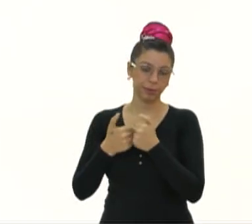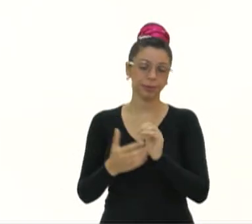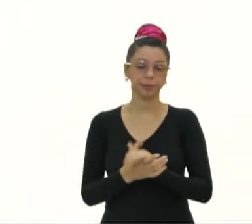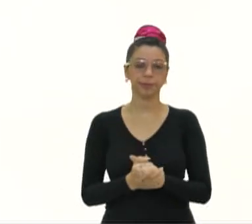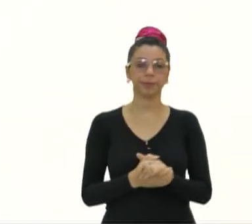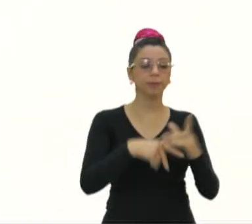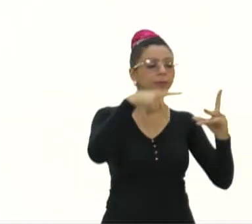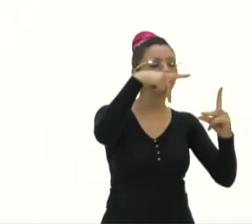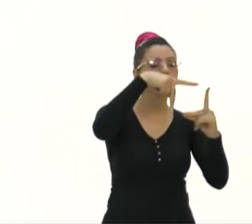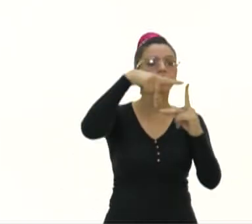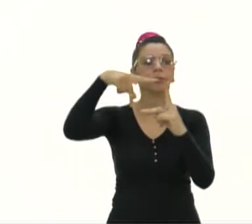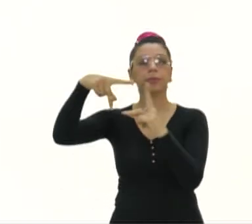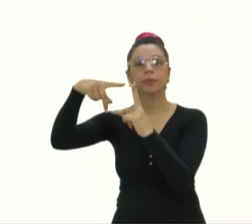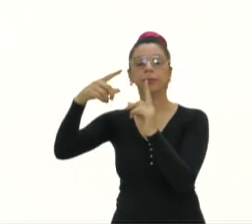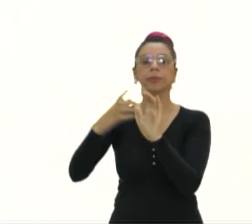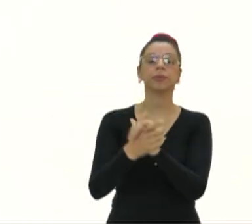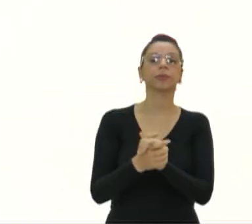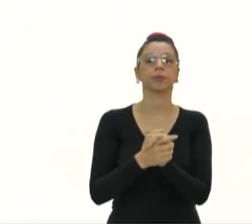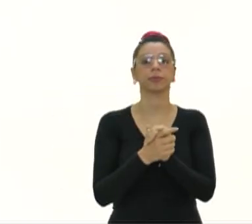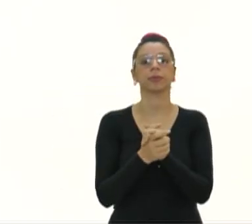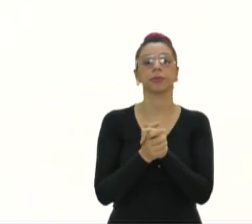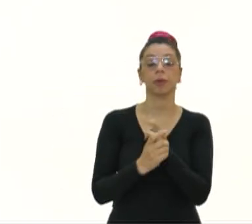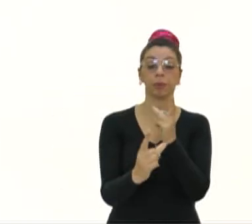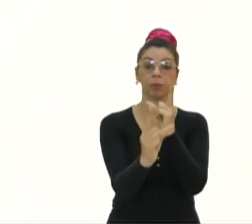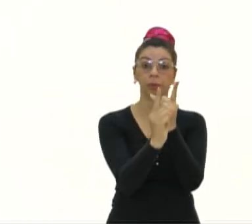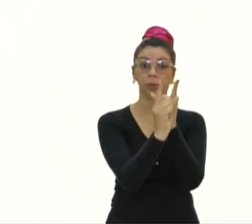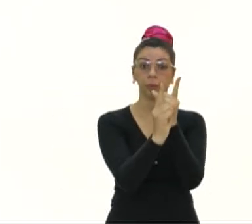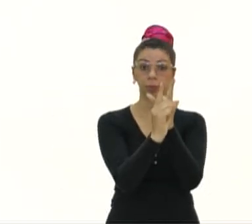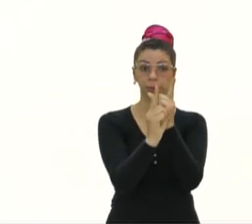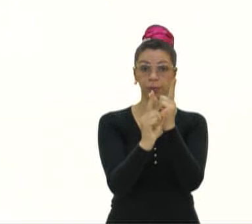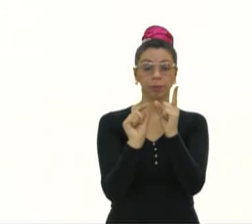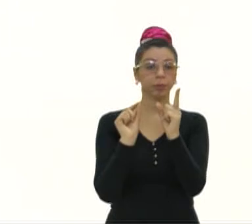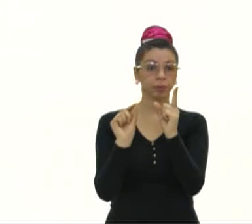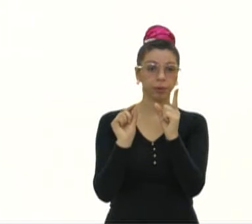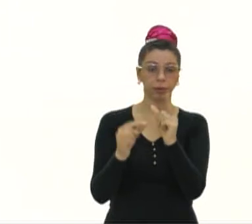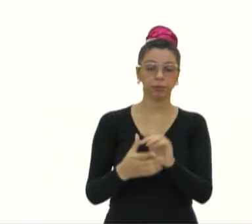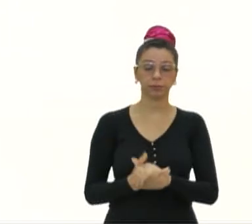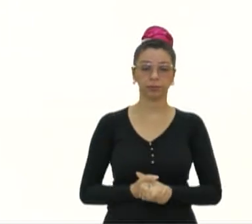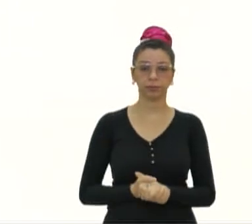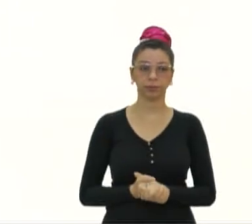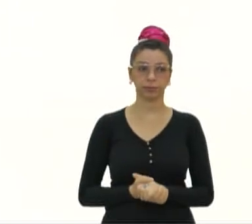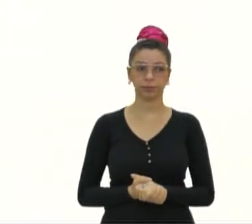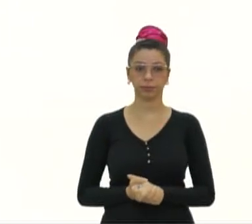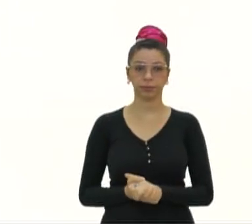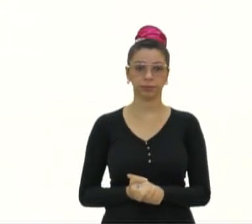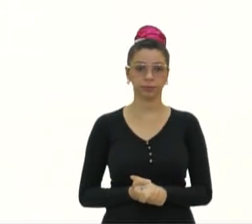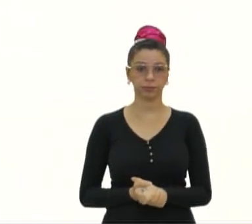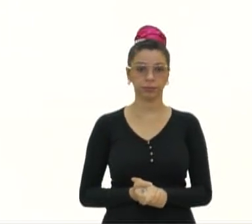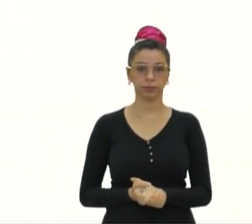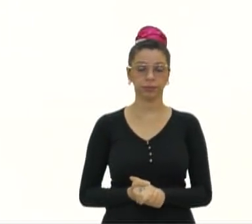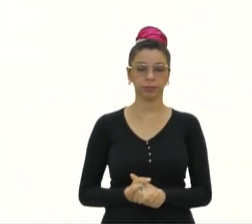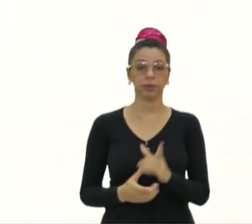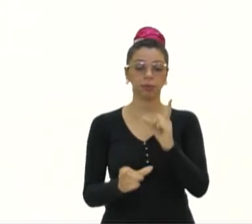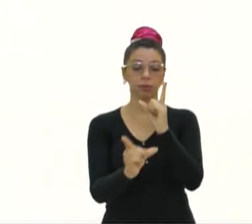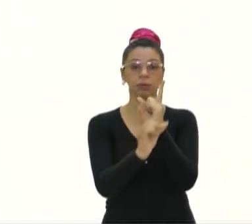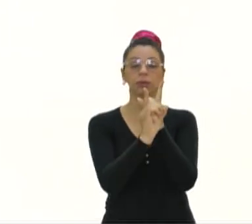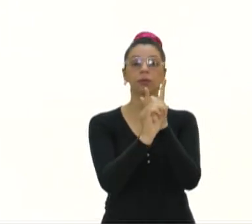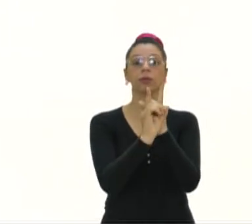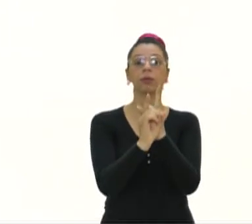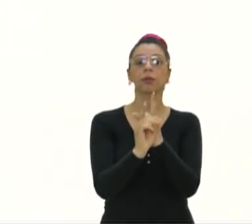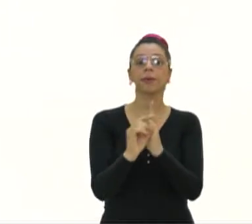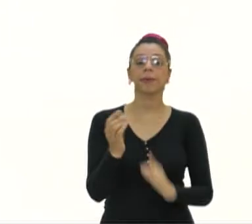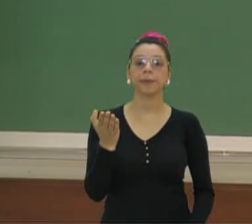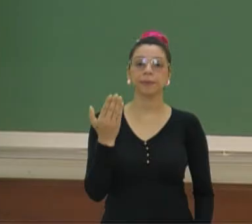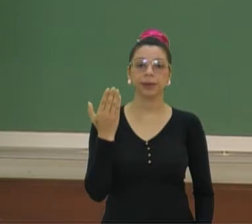ou na tirinha do Calvin, nós encontramos find simple past and past continuous. Encontramos tanto o